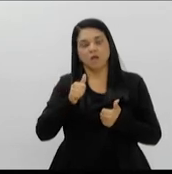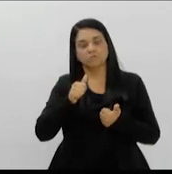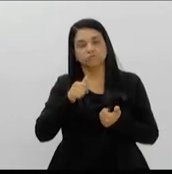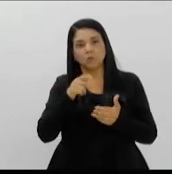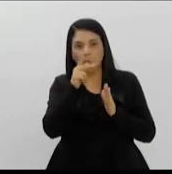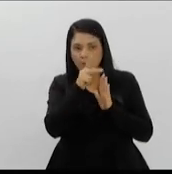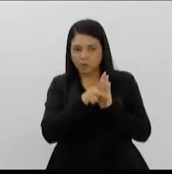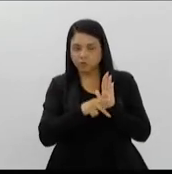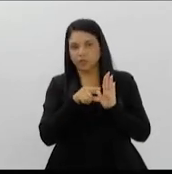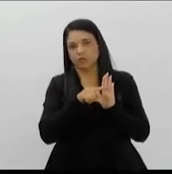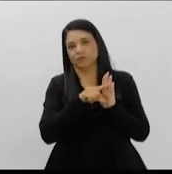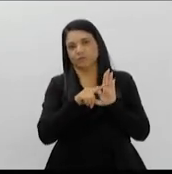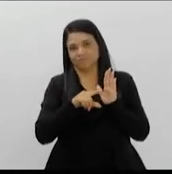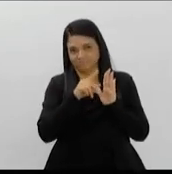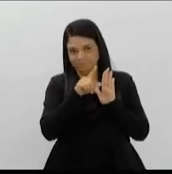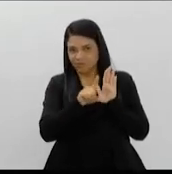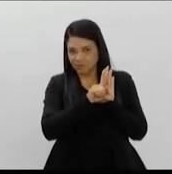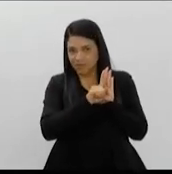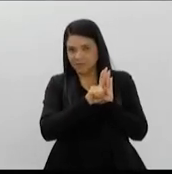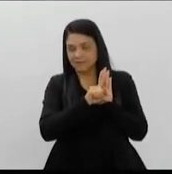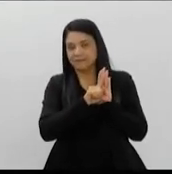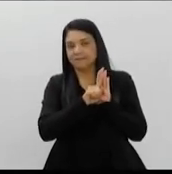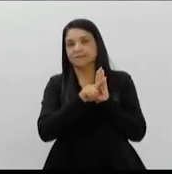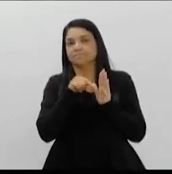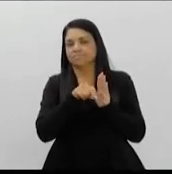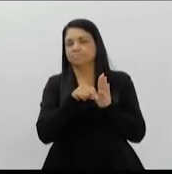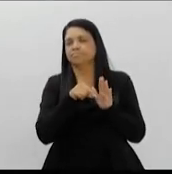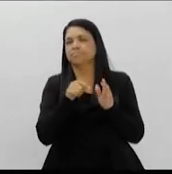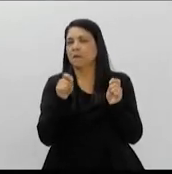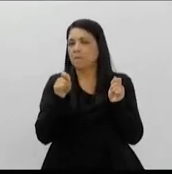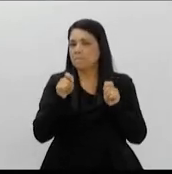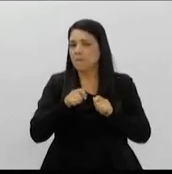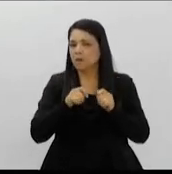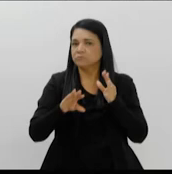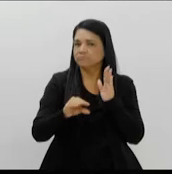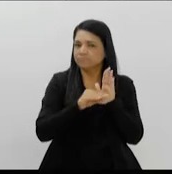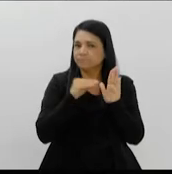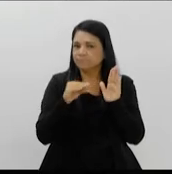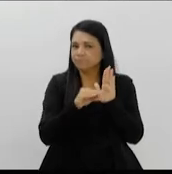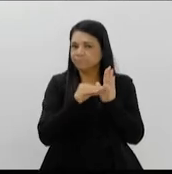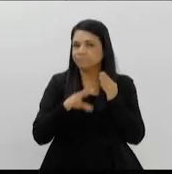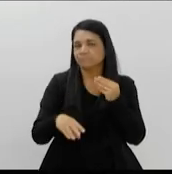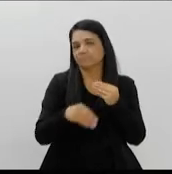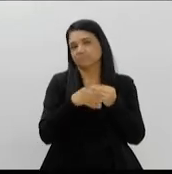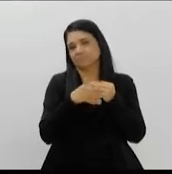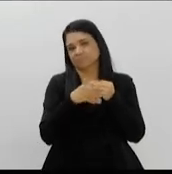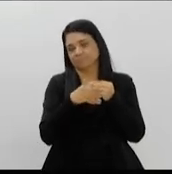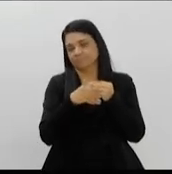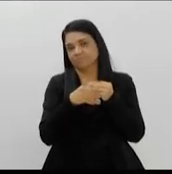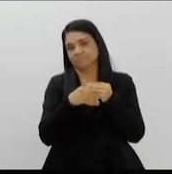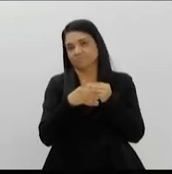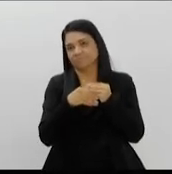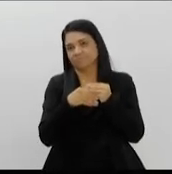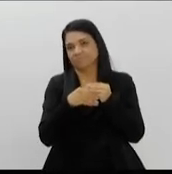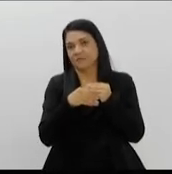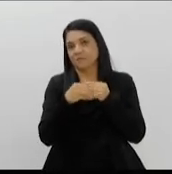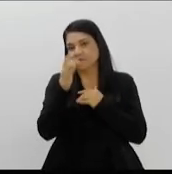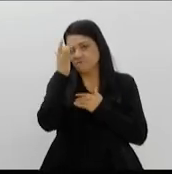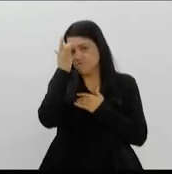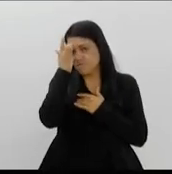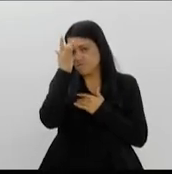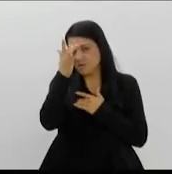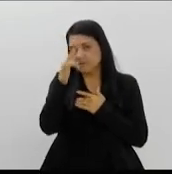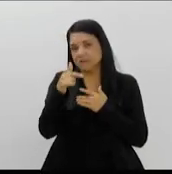ainda, porque ele ainda pode receber emendas para facilitar